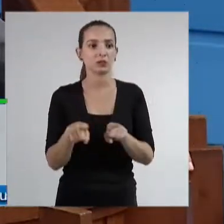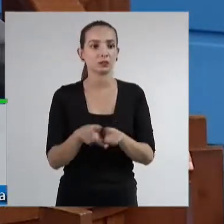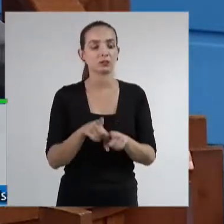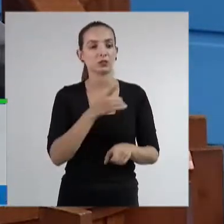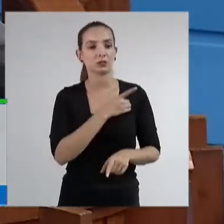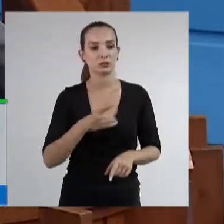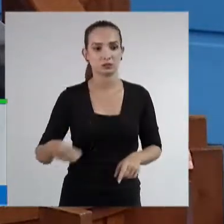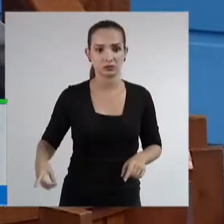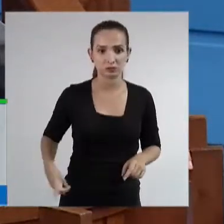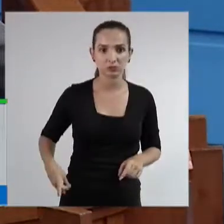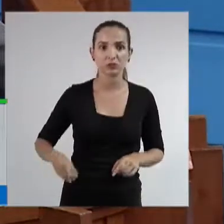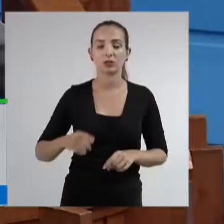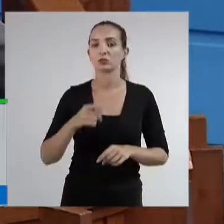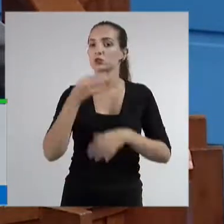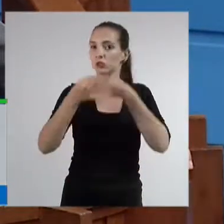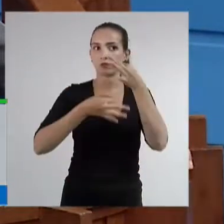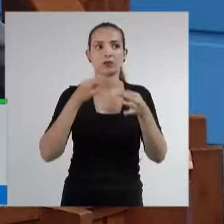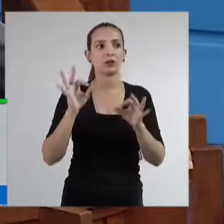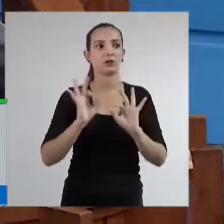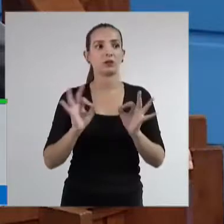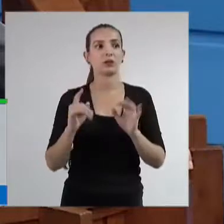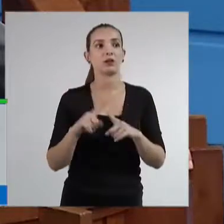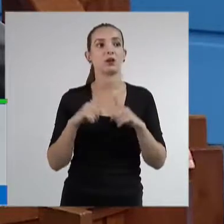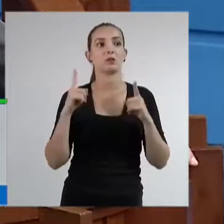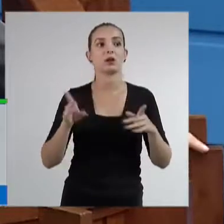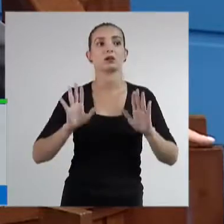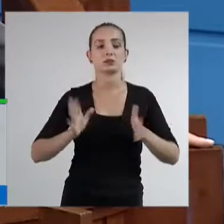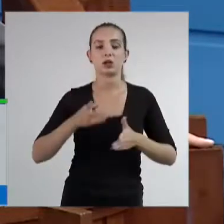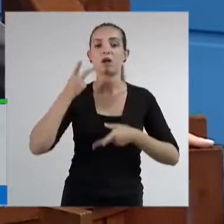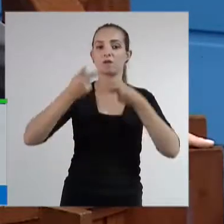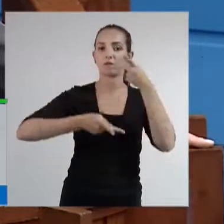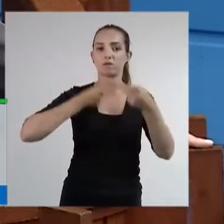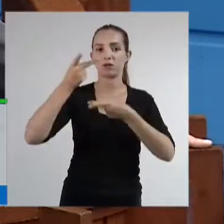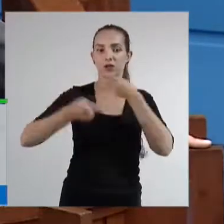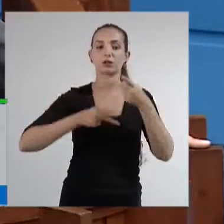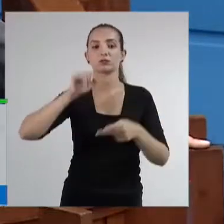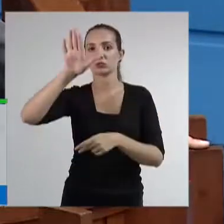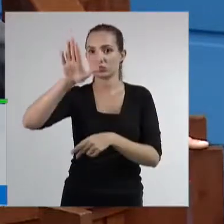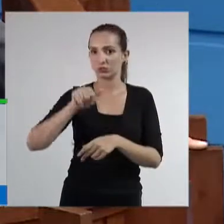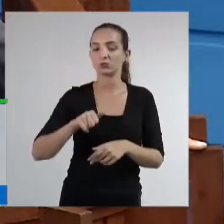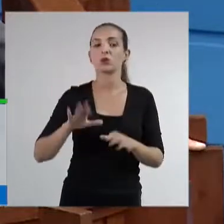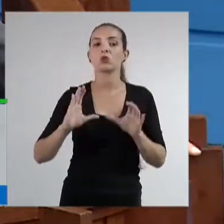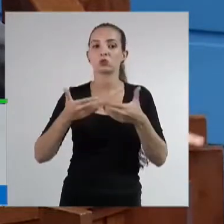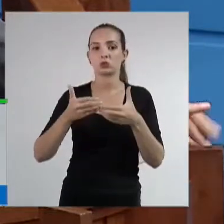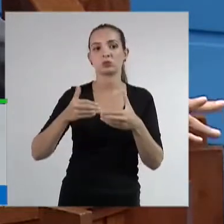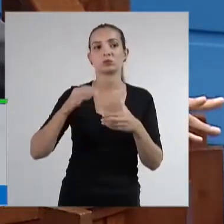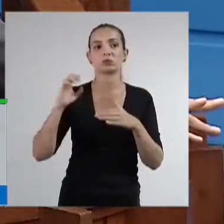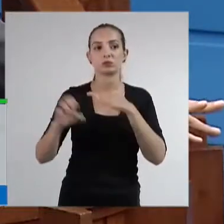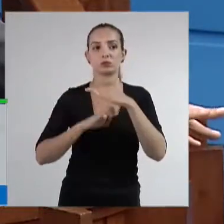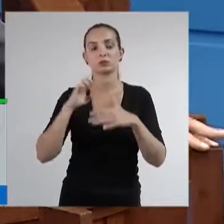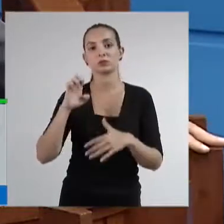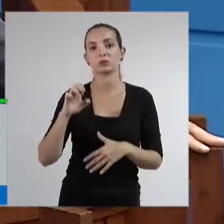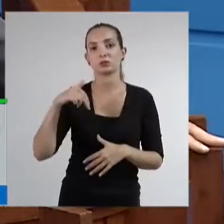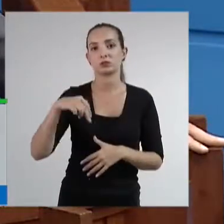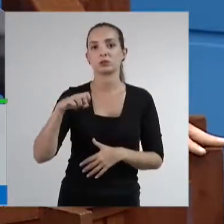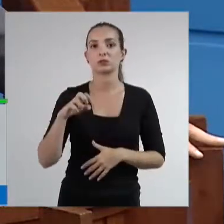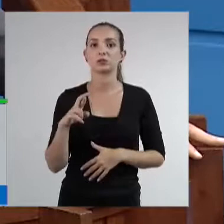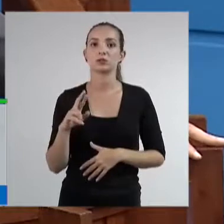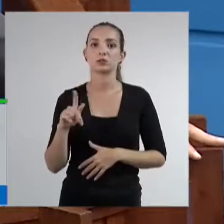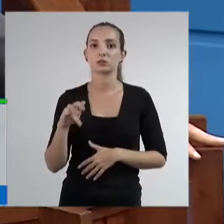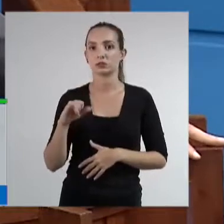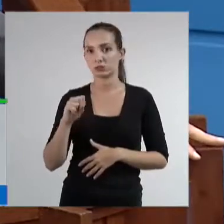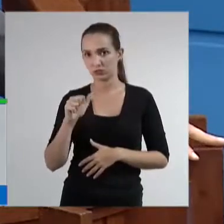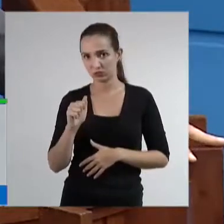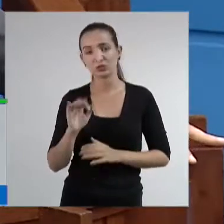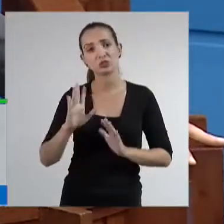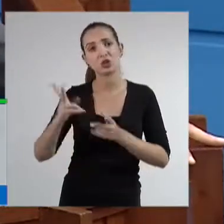foram procurados pela direção da Energisa. Então, creio que não precisará de uma convocação. Só o convite resolverá, porque tenho certeza